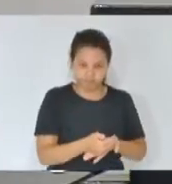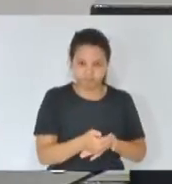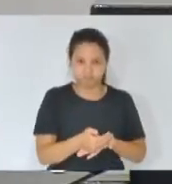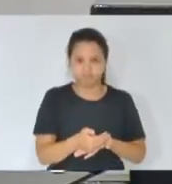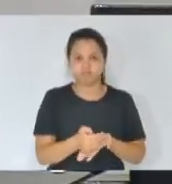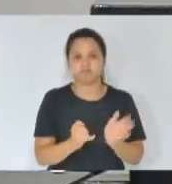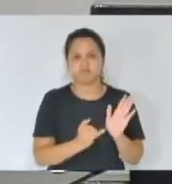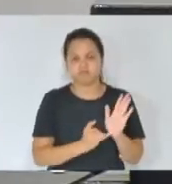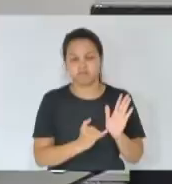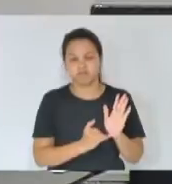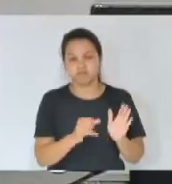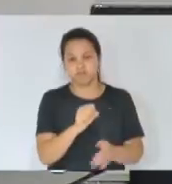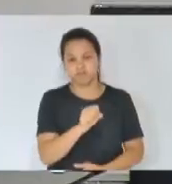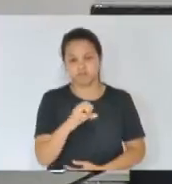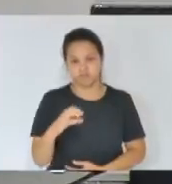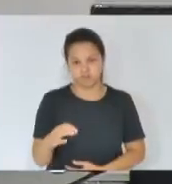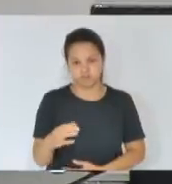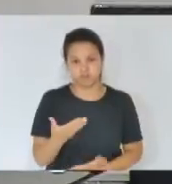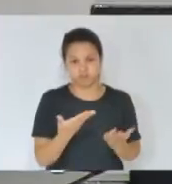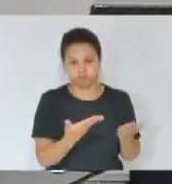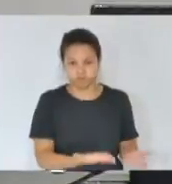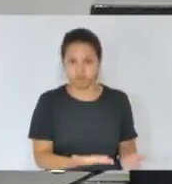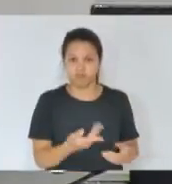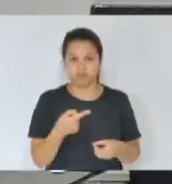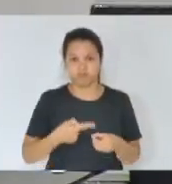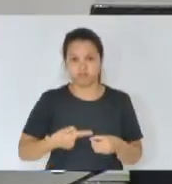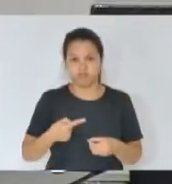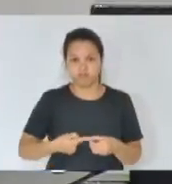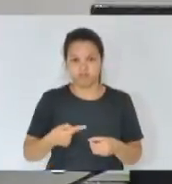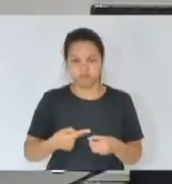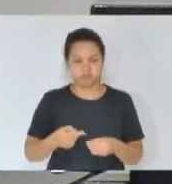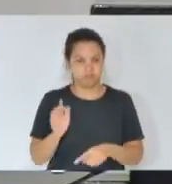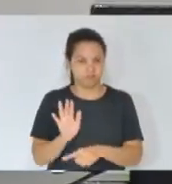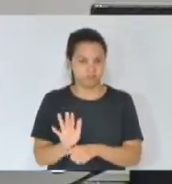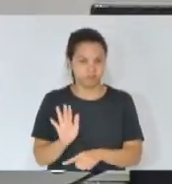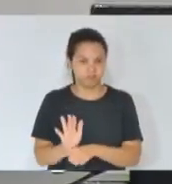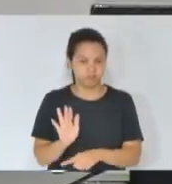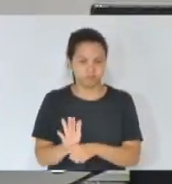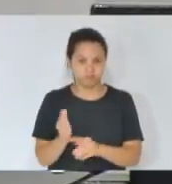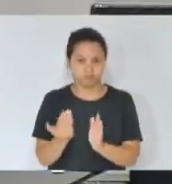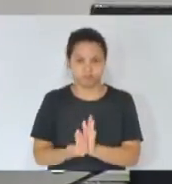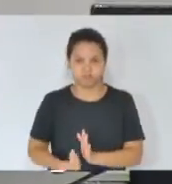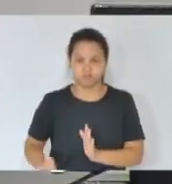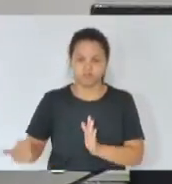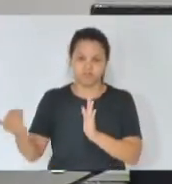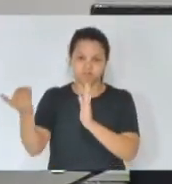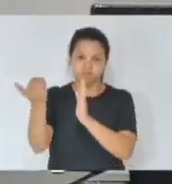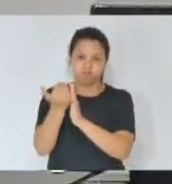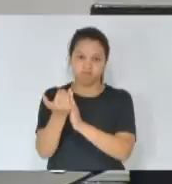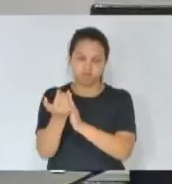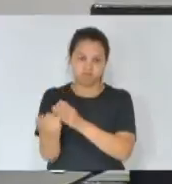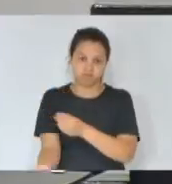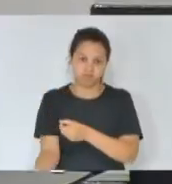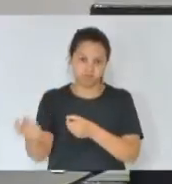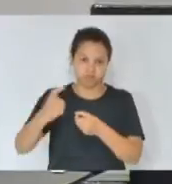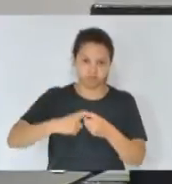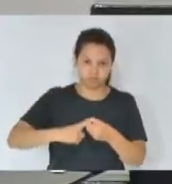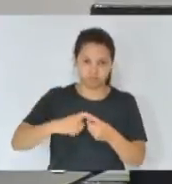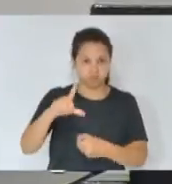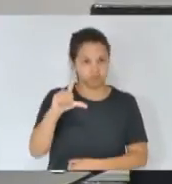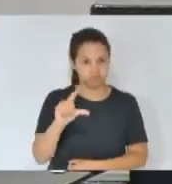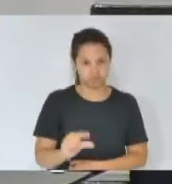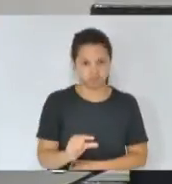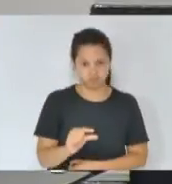município que contribui muito mais do que recebe de retorno do governo federal, do